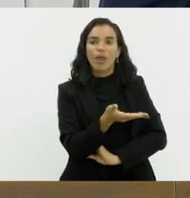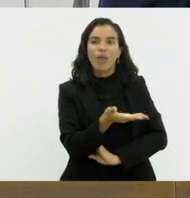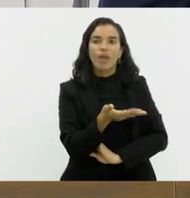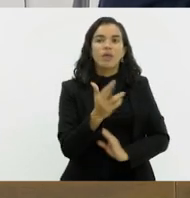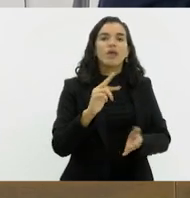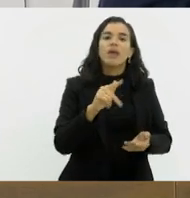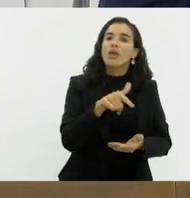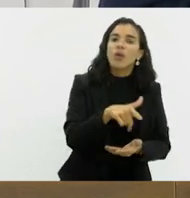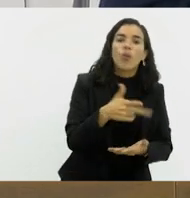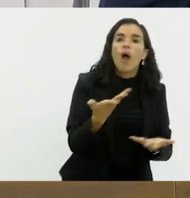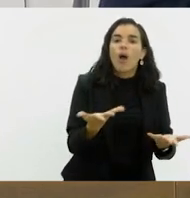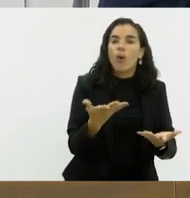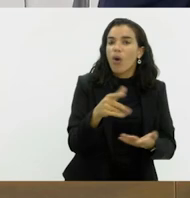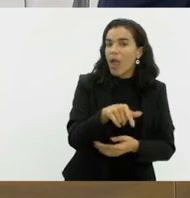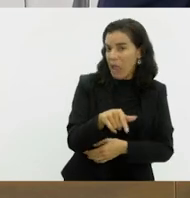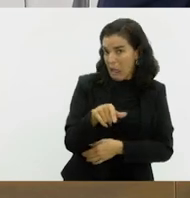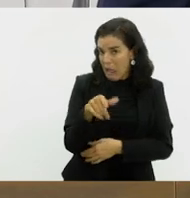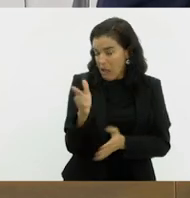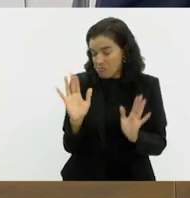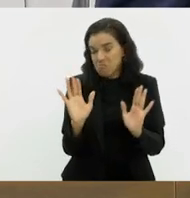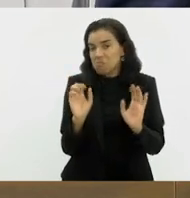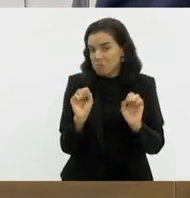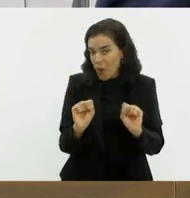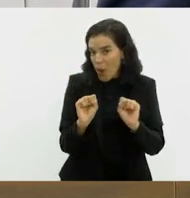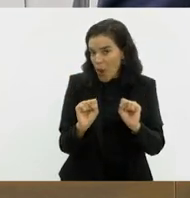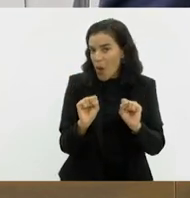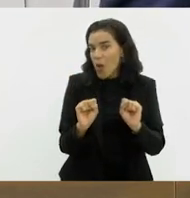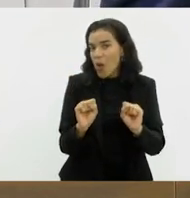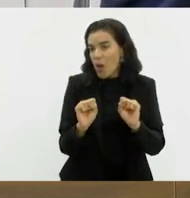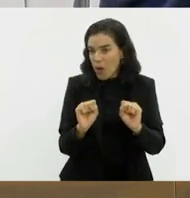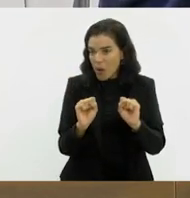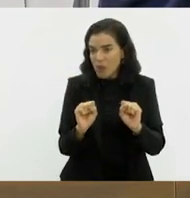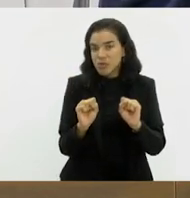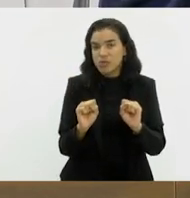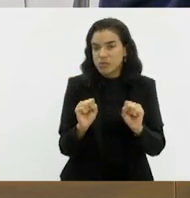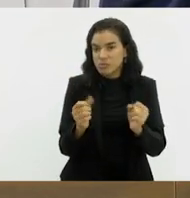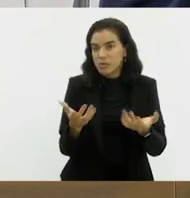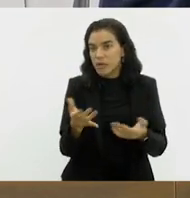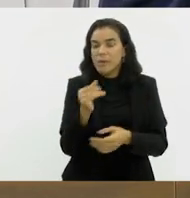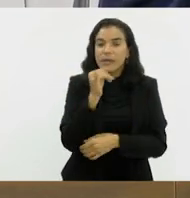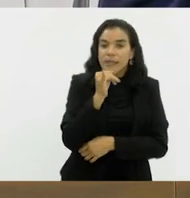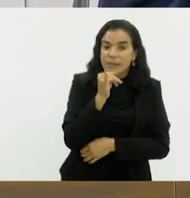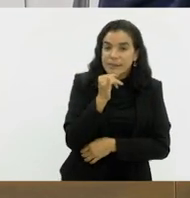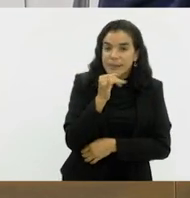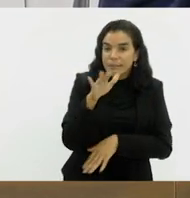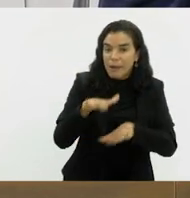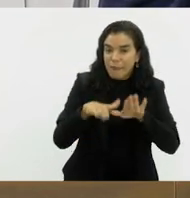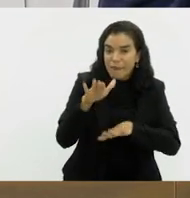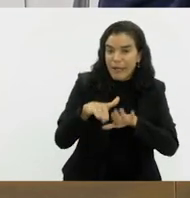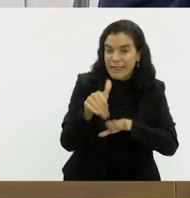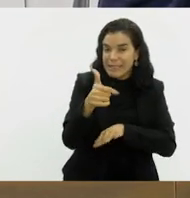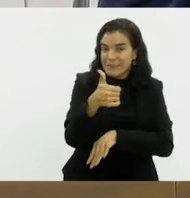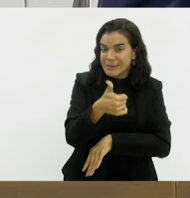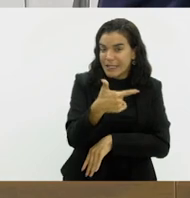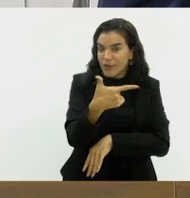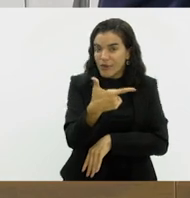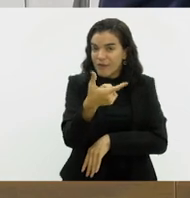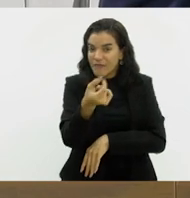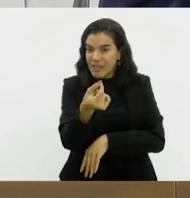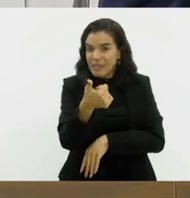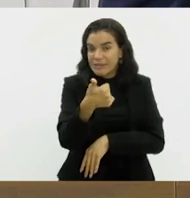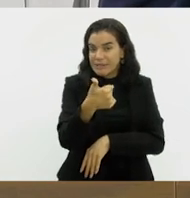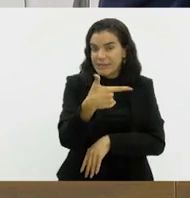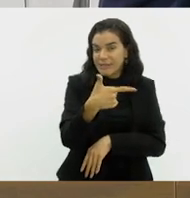daquilo é um hospital de baixa complexidade? Pode ser. Isso também já foi, em algum momento, ó, talvez, lá tem 120, 130,